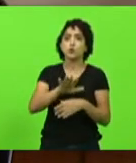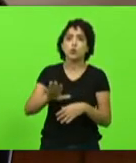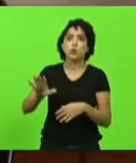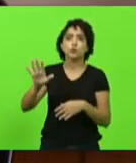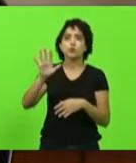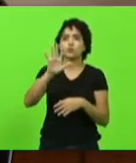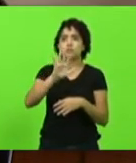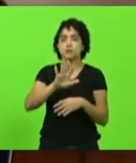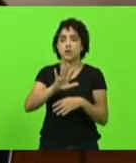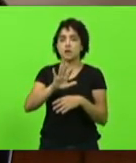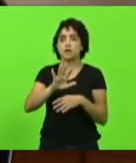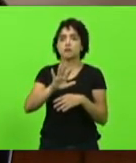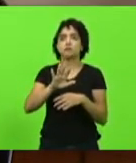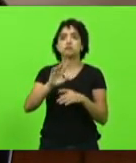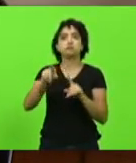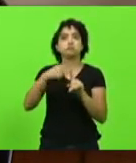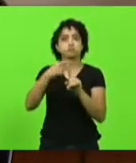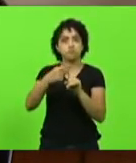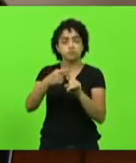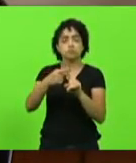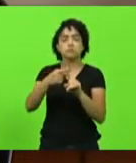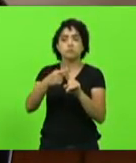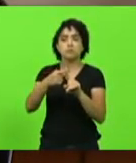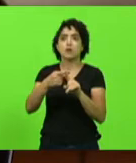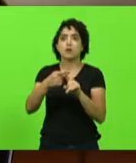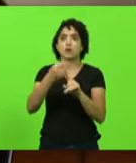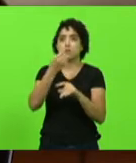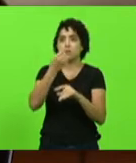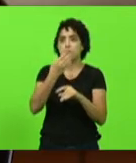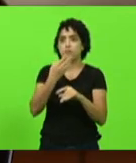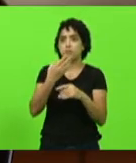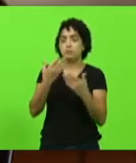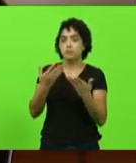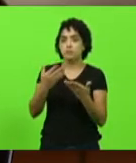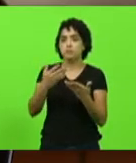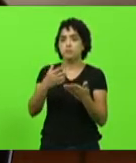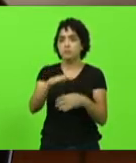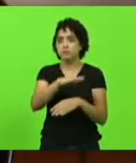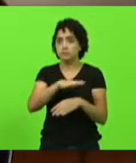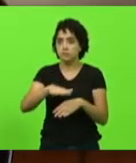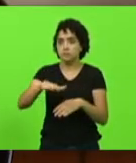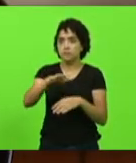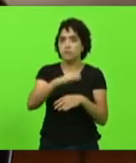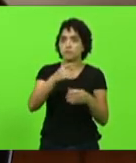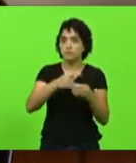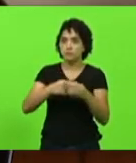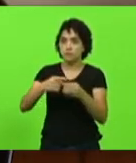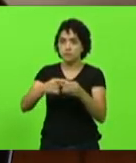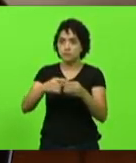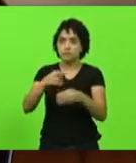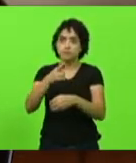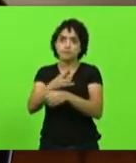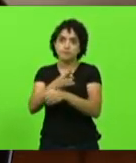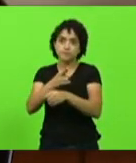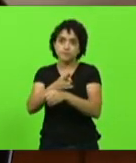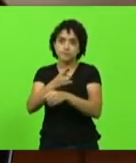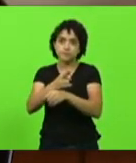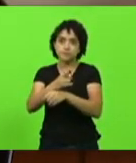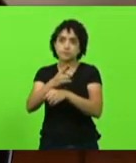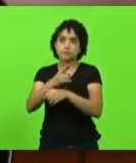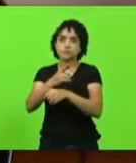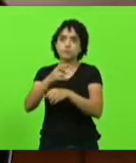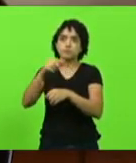repercussão muito positiva e grande. E a nossa região, a cidade de Rio do Sul, com mais de